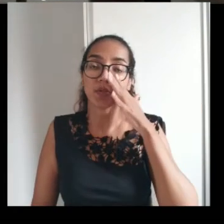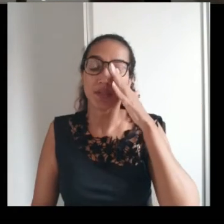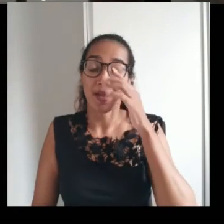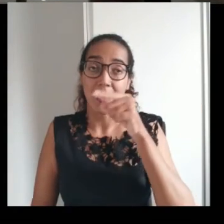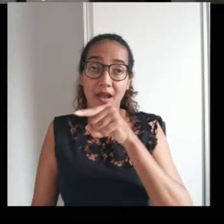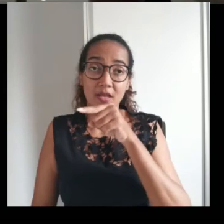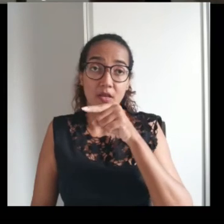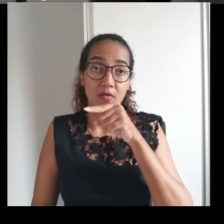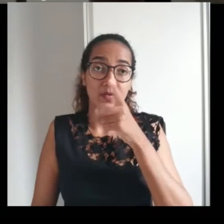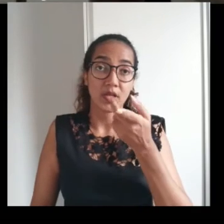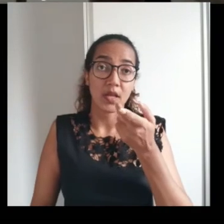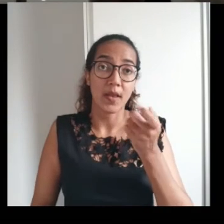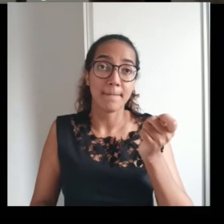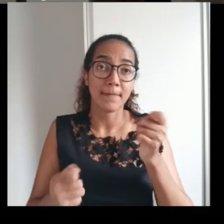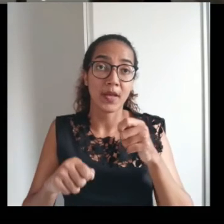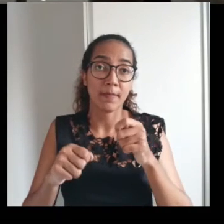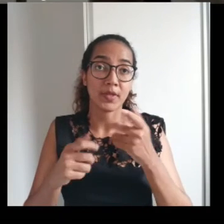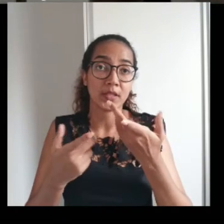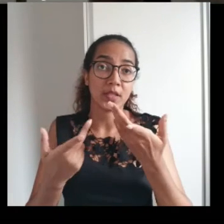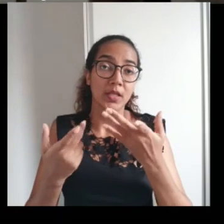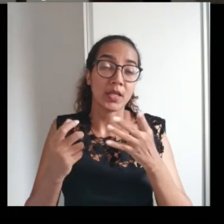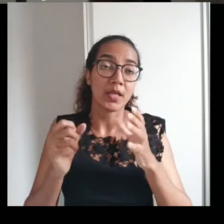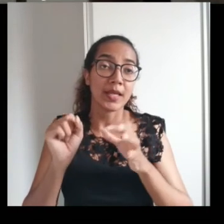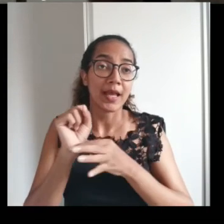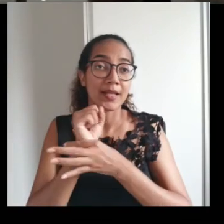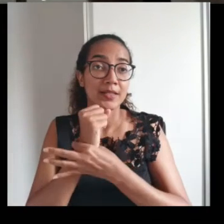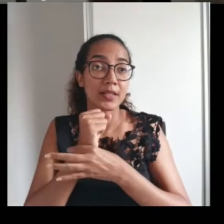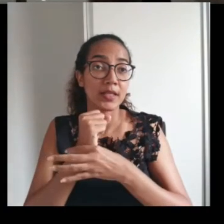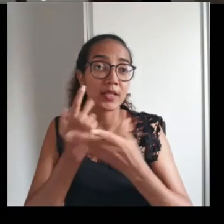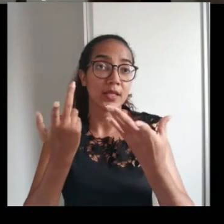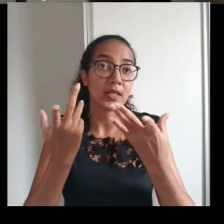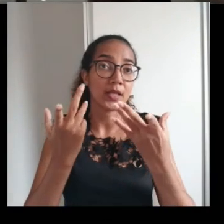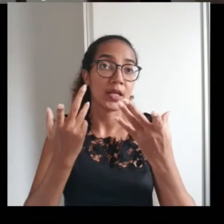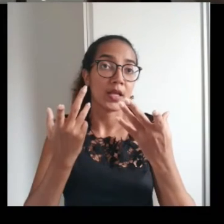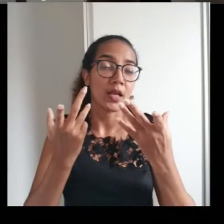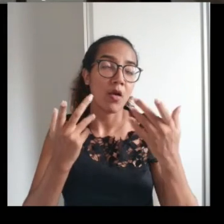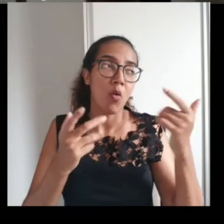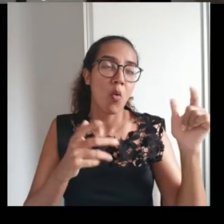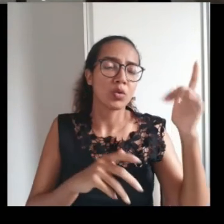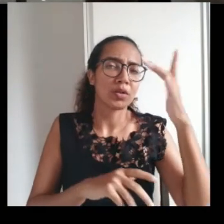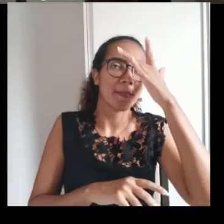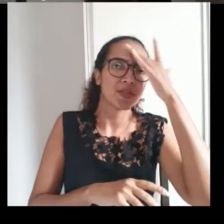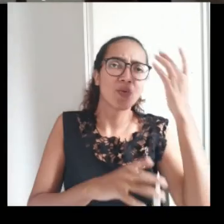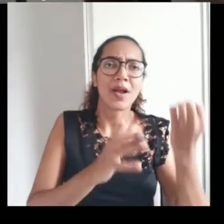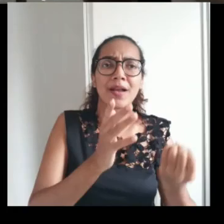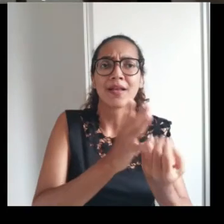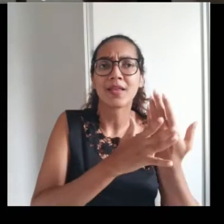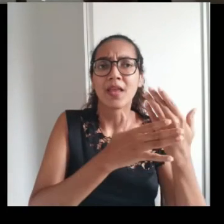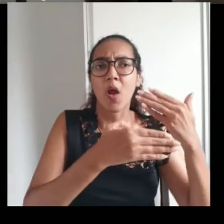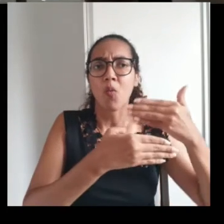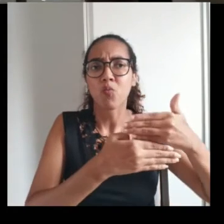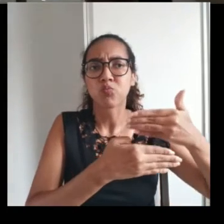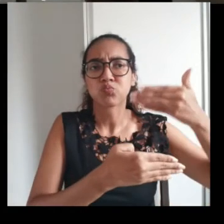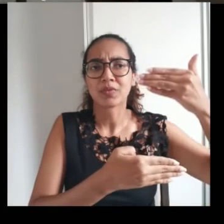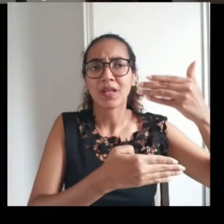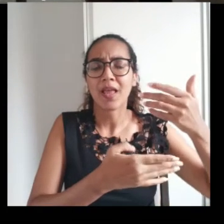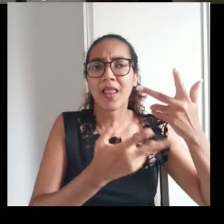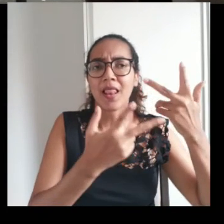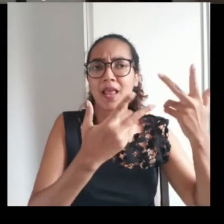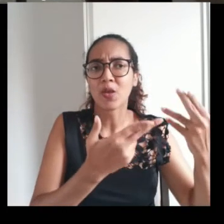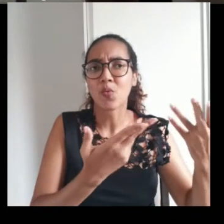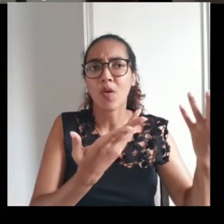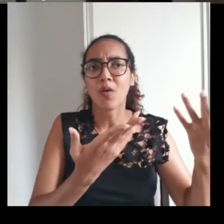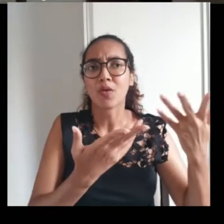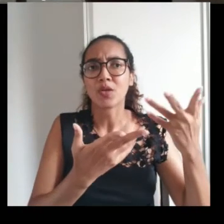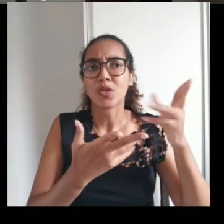outra tela, uma outra coisa que usa o mesmo serviço, digamos, o mesmo negócio, né? A mesma camada de negócio. E aí, se você não